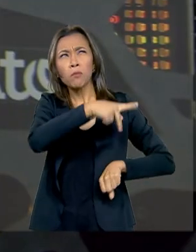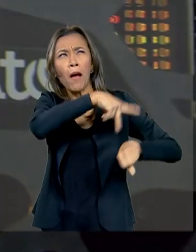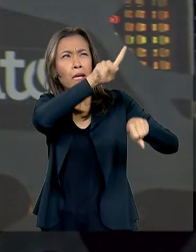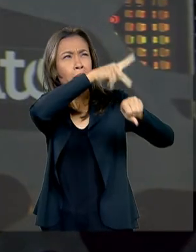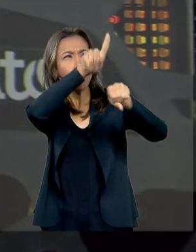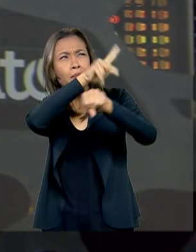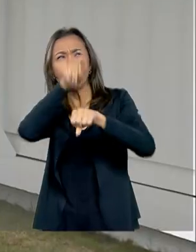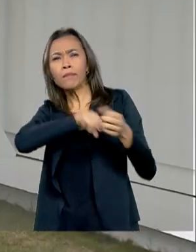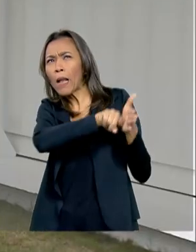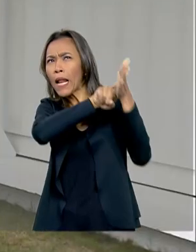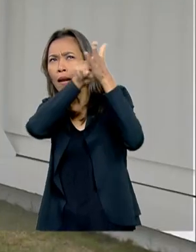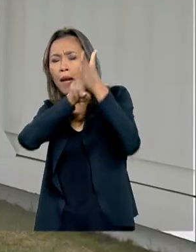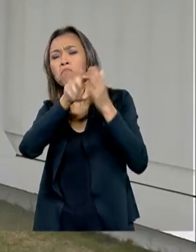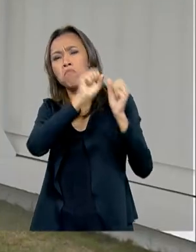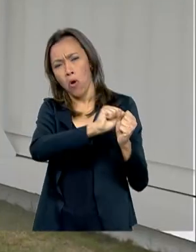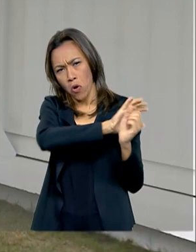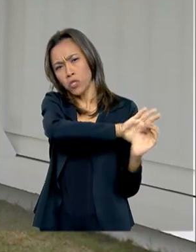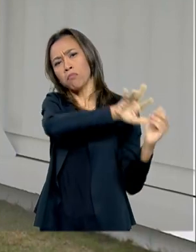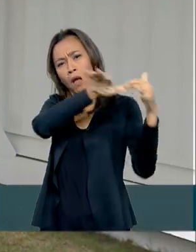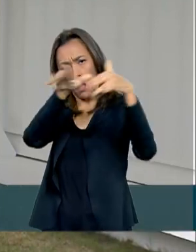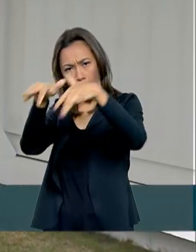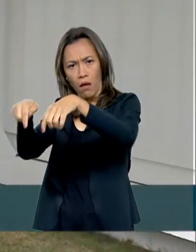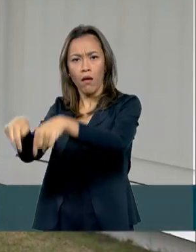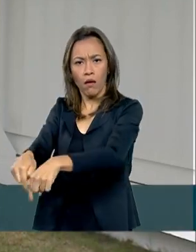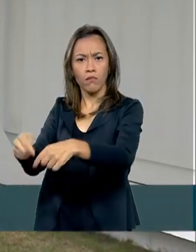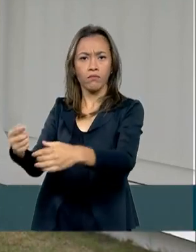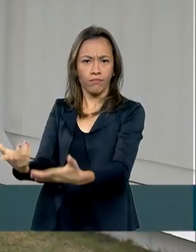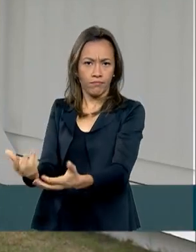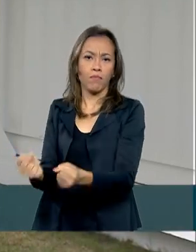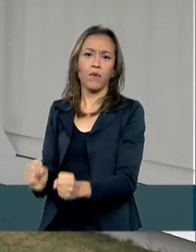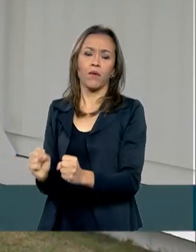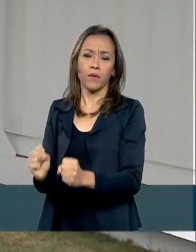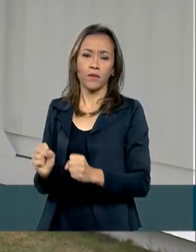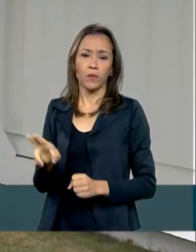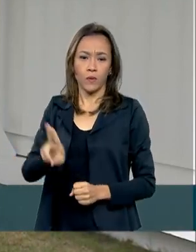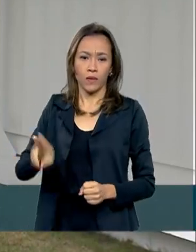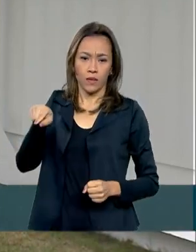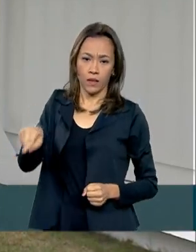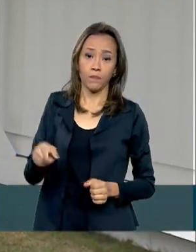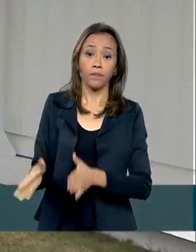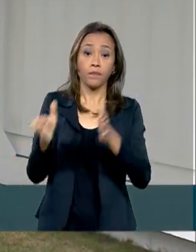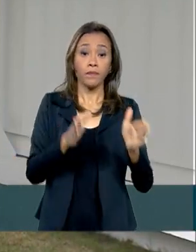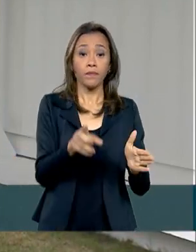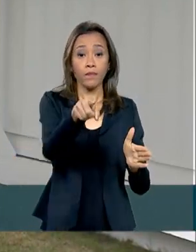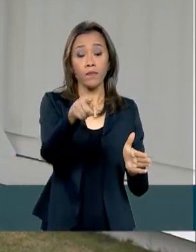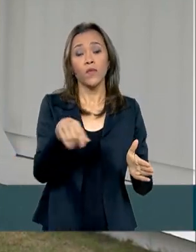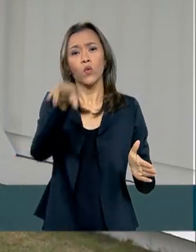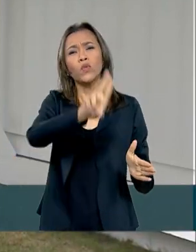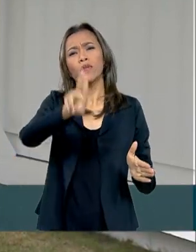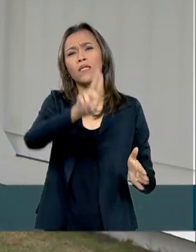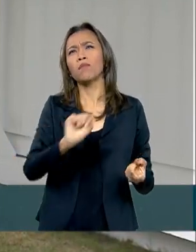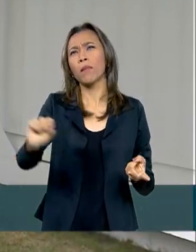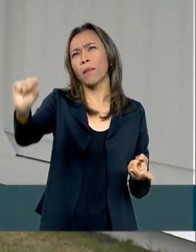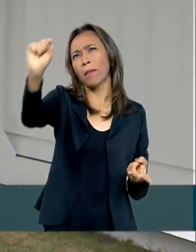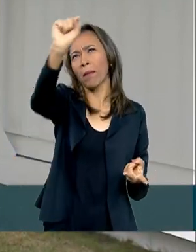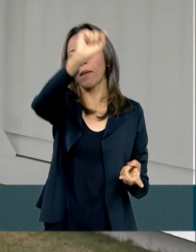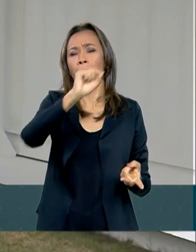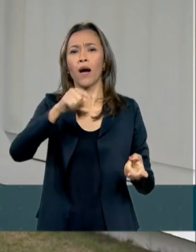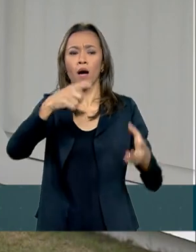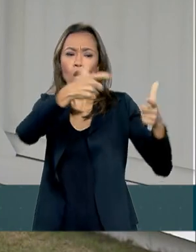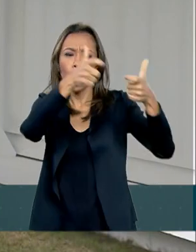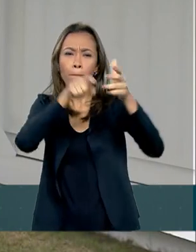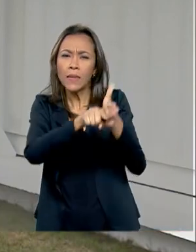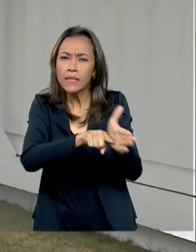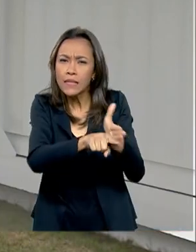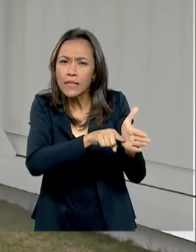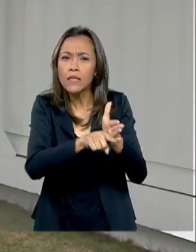essa tecnologia. O computador é interligado com as grandes universidades, com os grandes institutos de pesquisa, através de uma rede